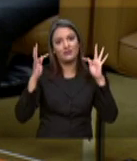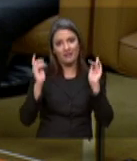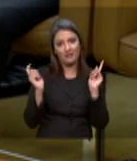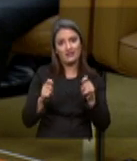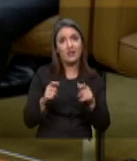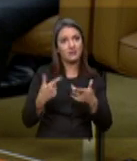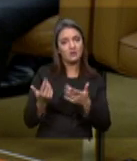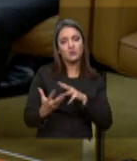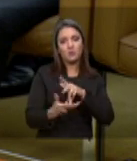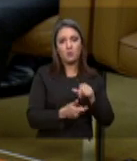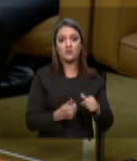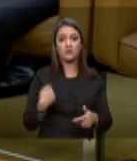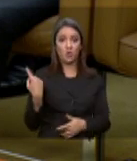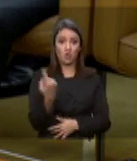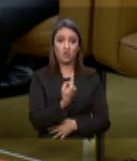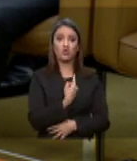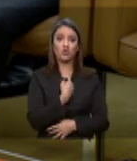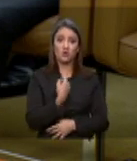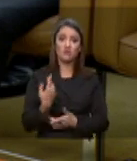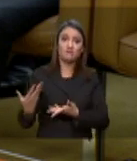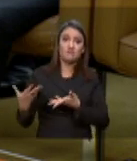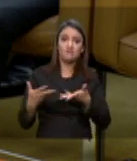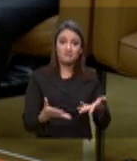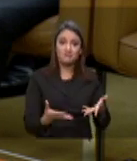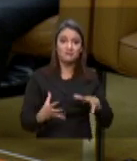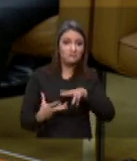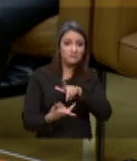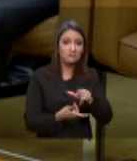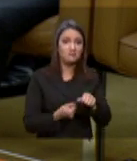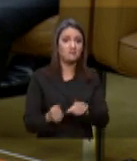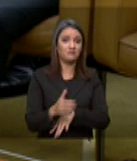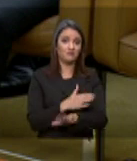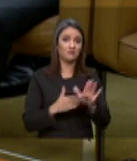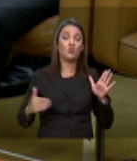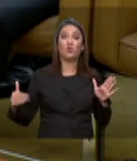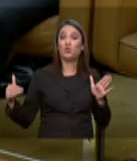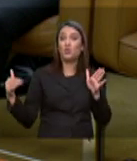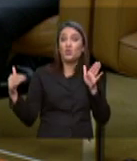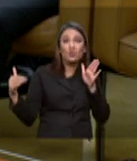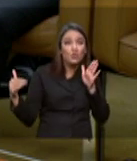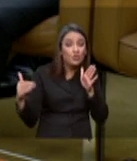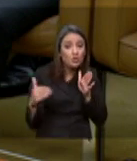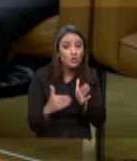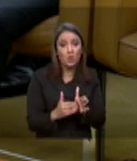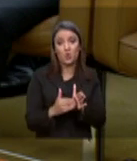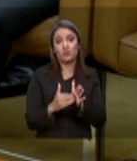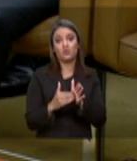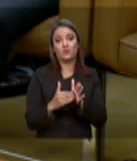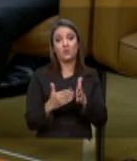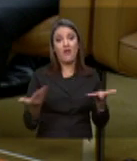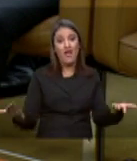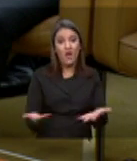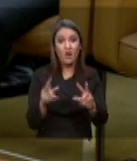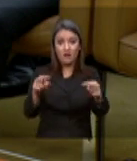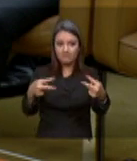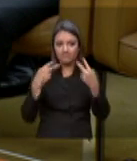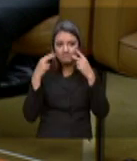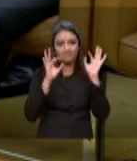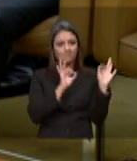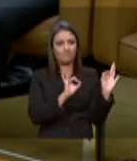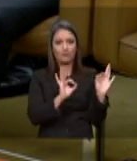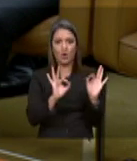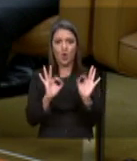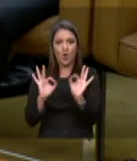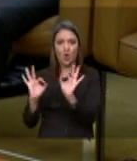fazemos parte do Global Greens, o mundo inteiro nos ouve.